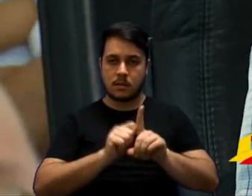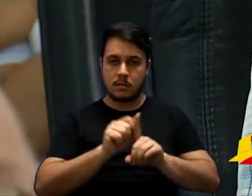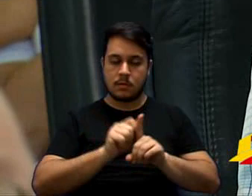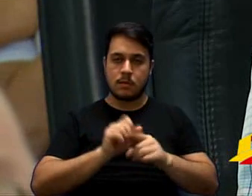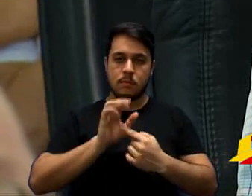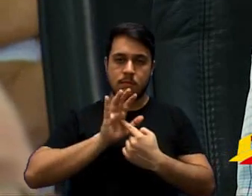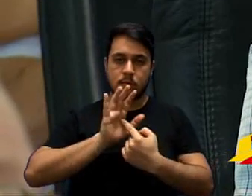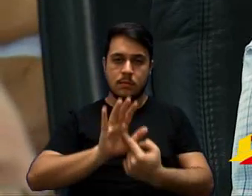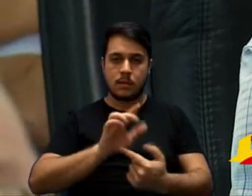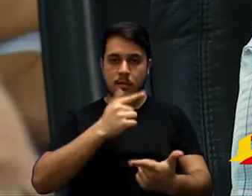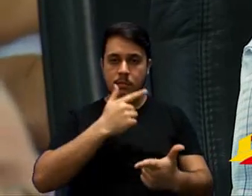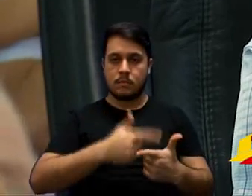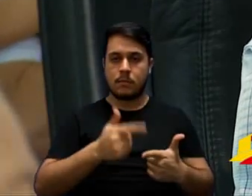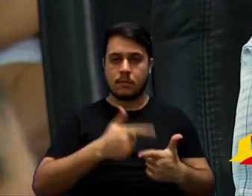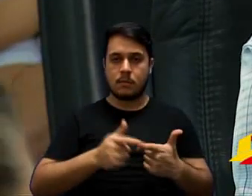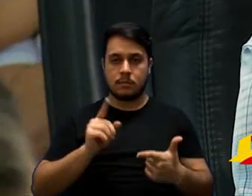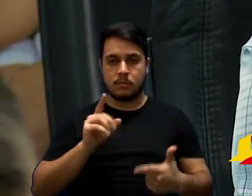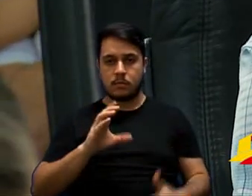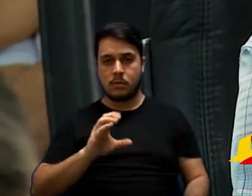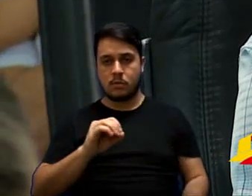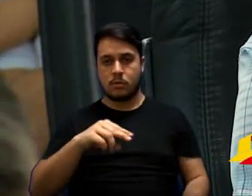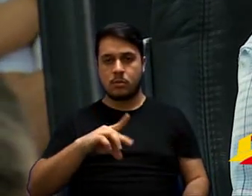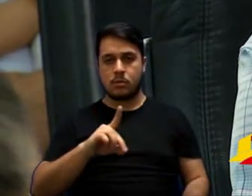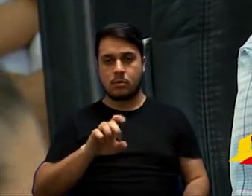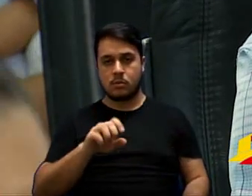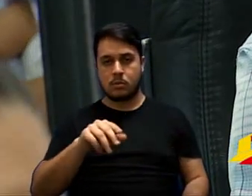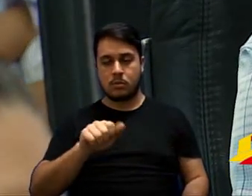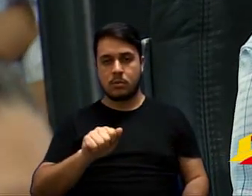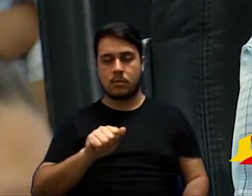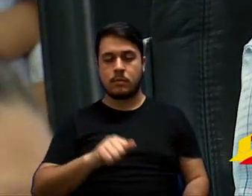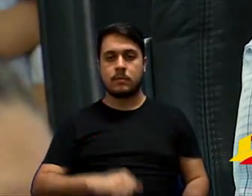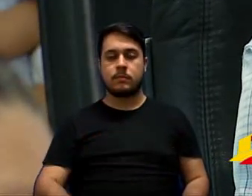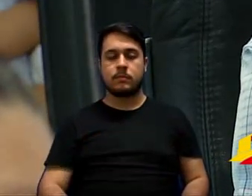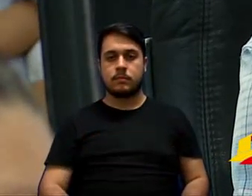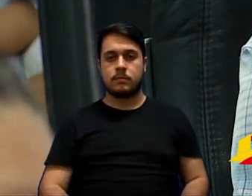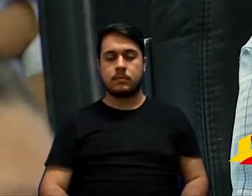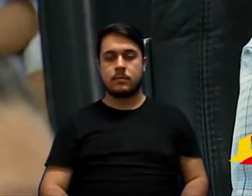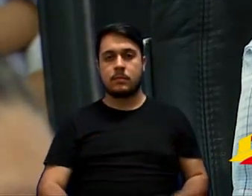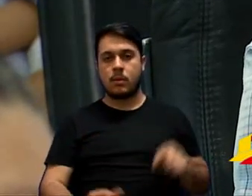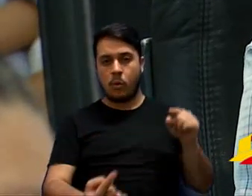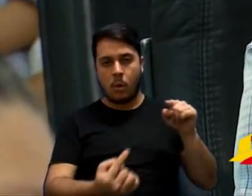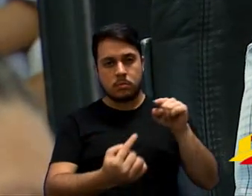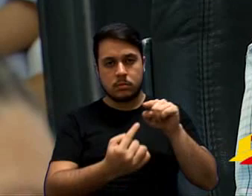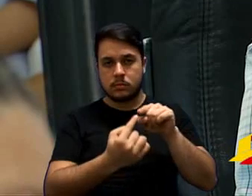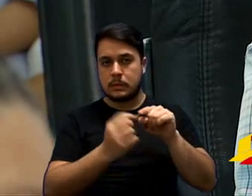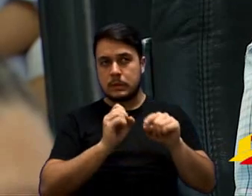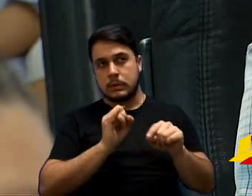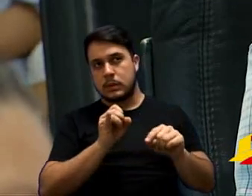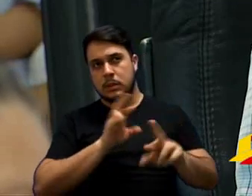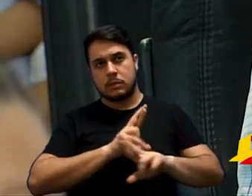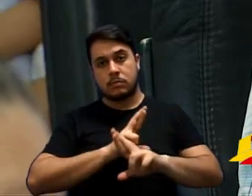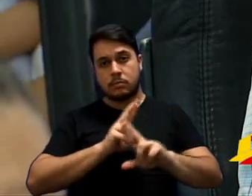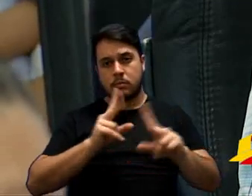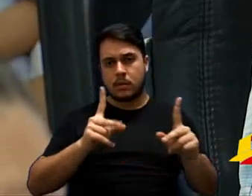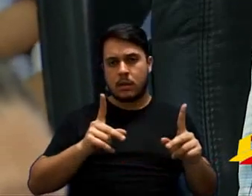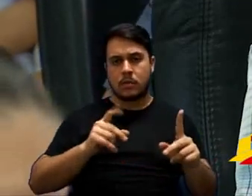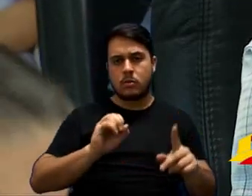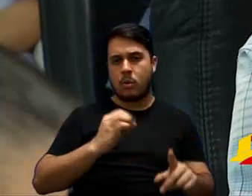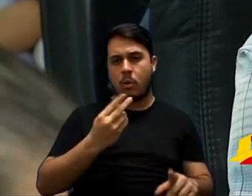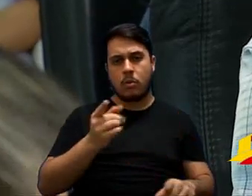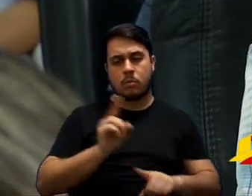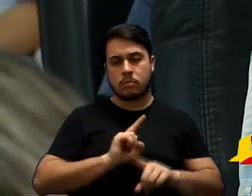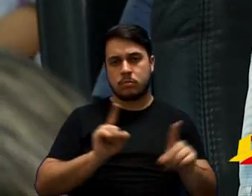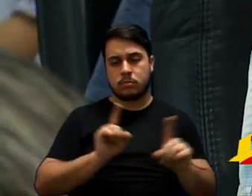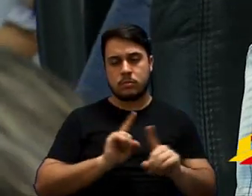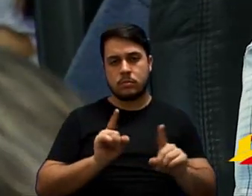esse problema objetivo e claro está havendo diferença não está havendo diferença para